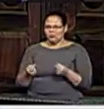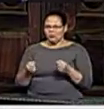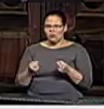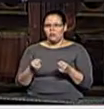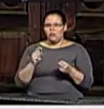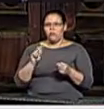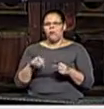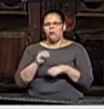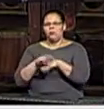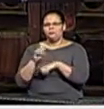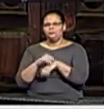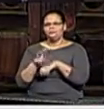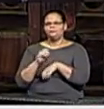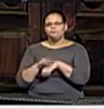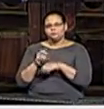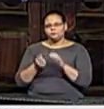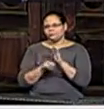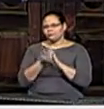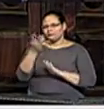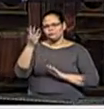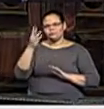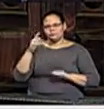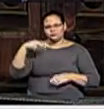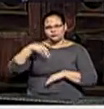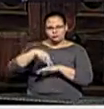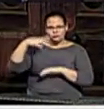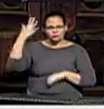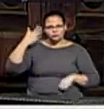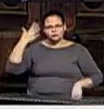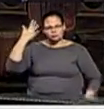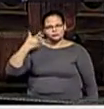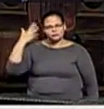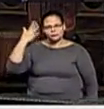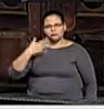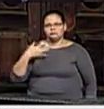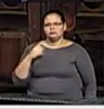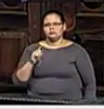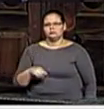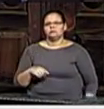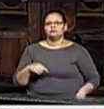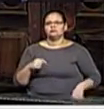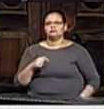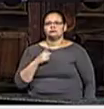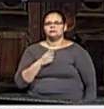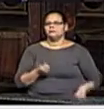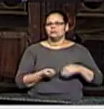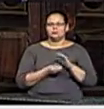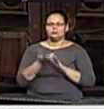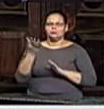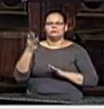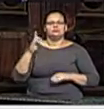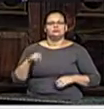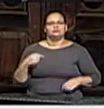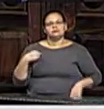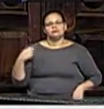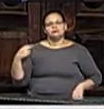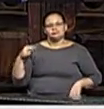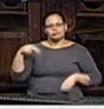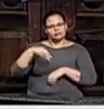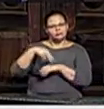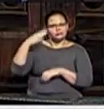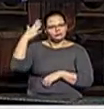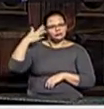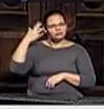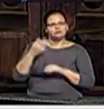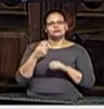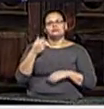Já foi colocado aqui por vários oradores, vários parceiros, membros que ocuparam essa tribuna. Quer